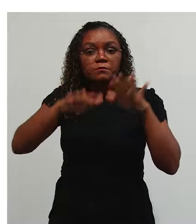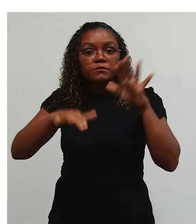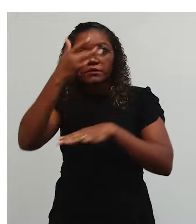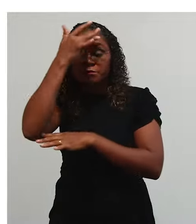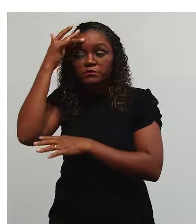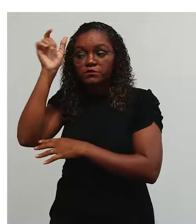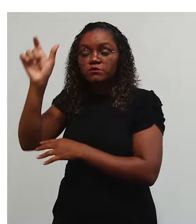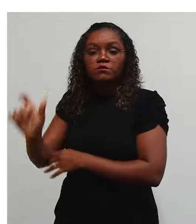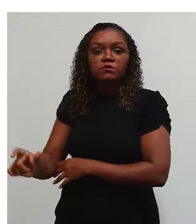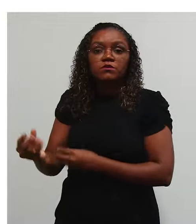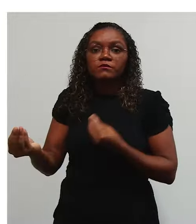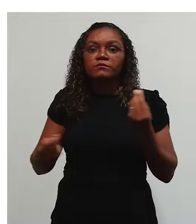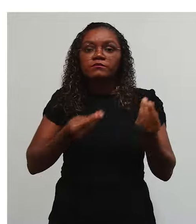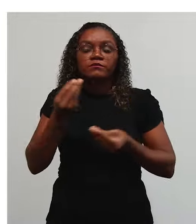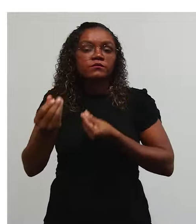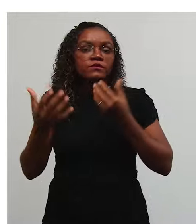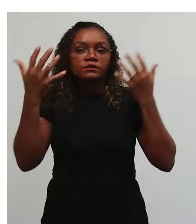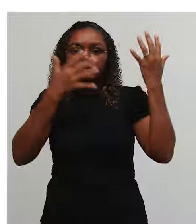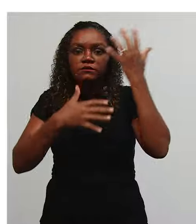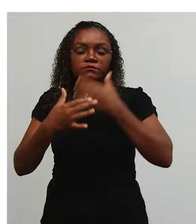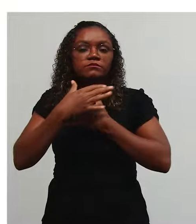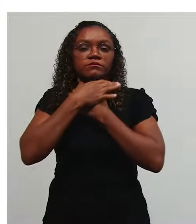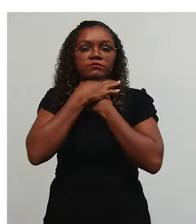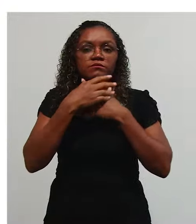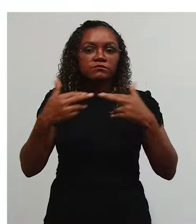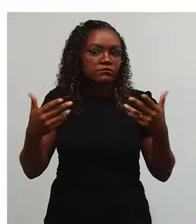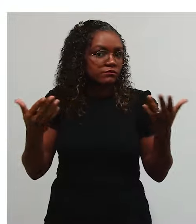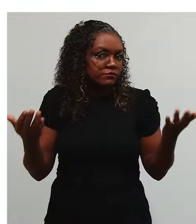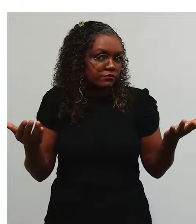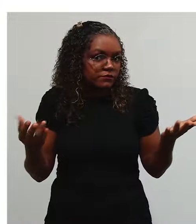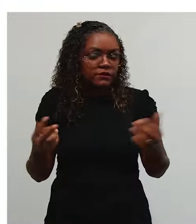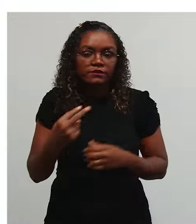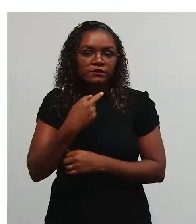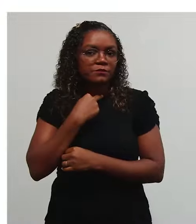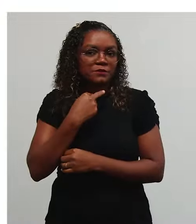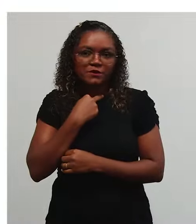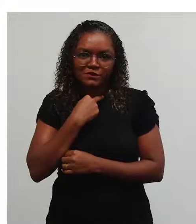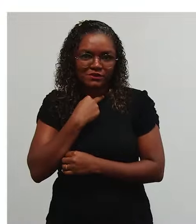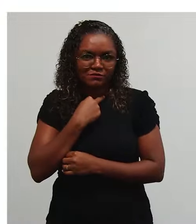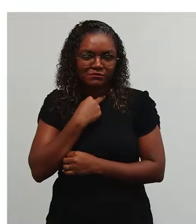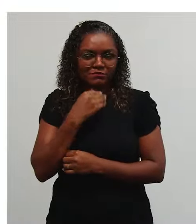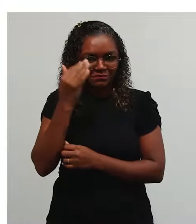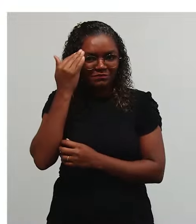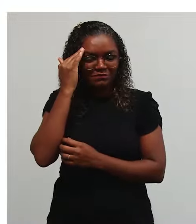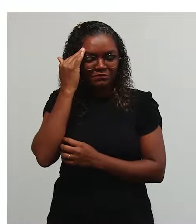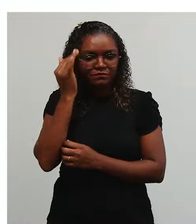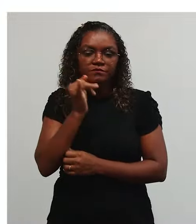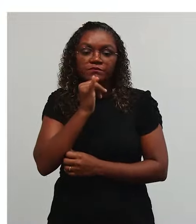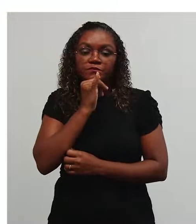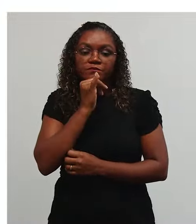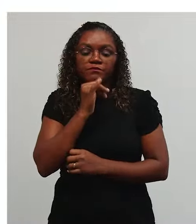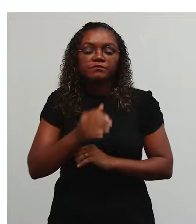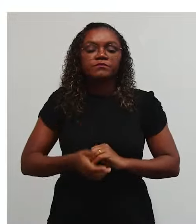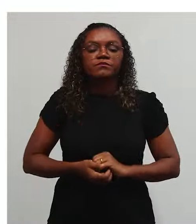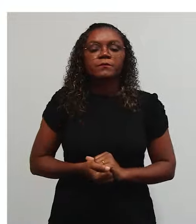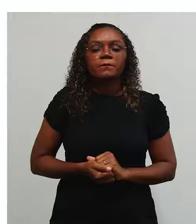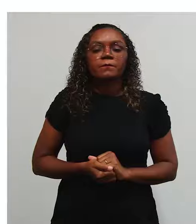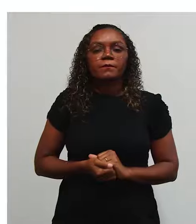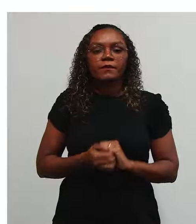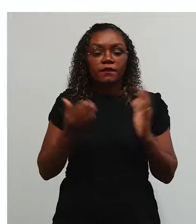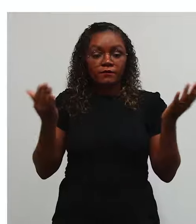de deixar a pessoa insolvente então os tributos não pode ter efeito confiscatório Olha só